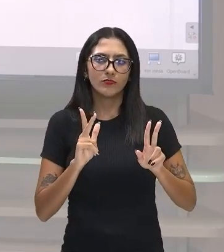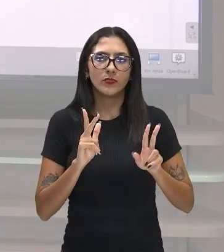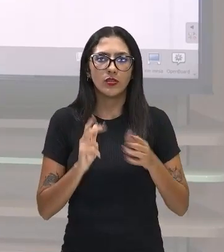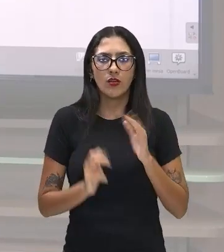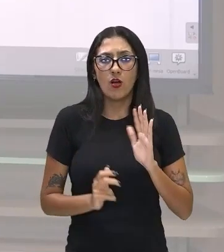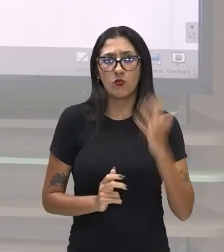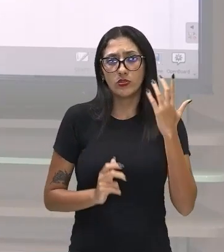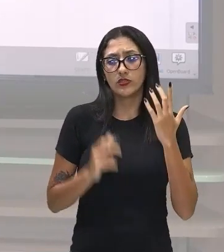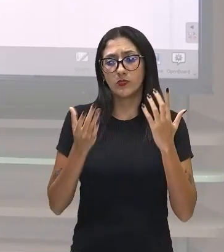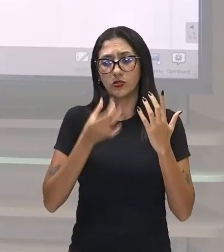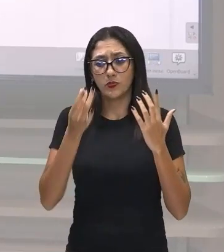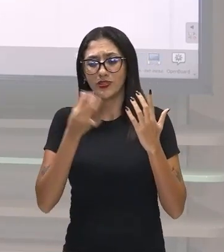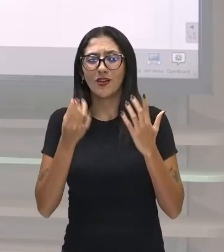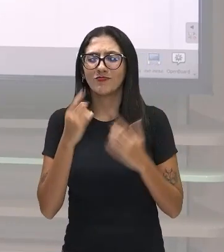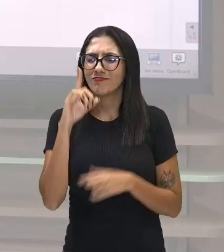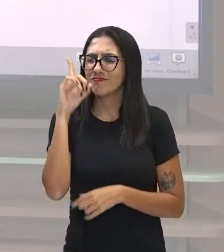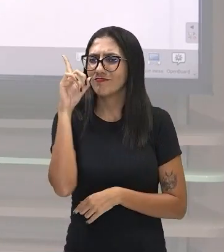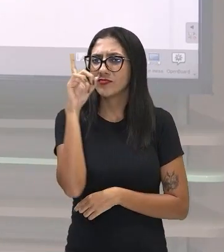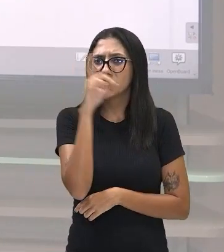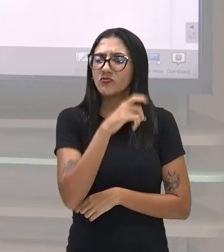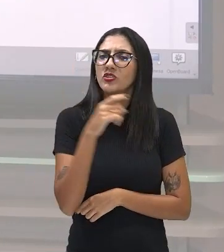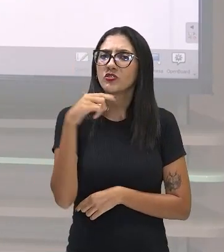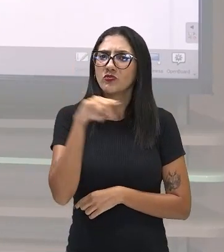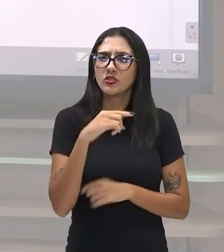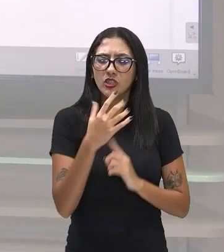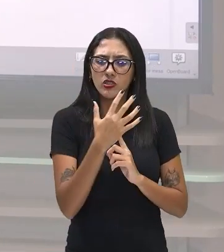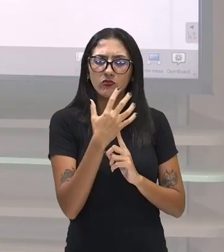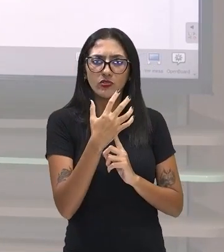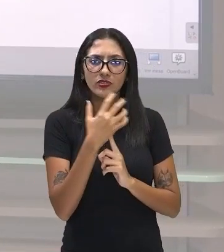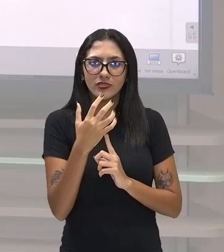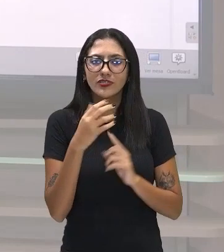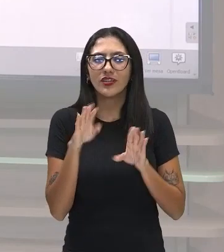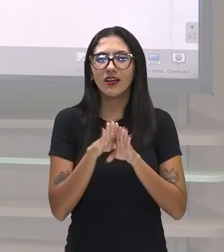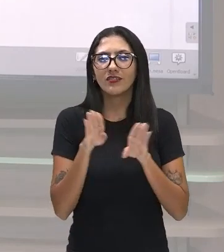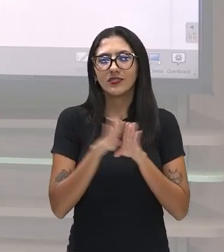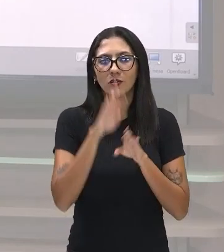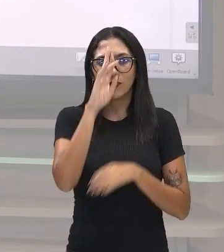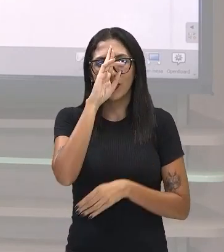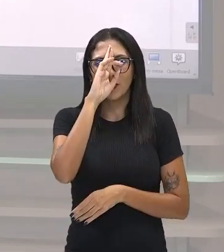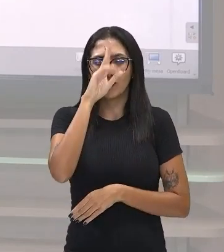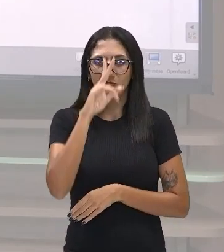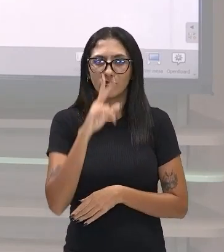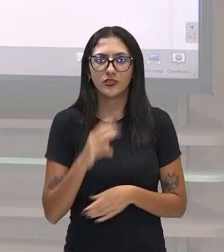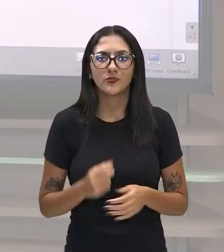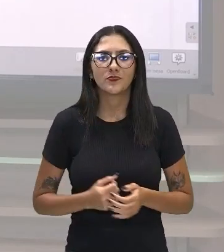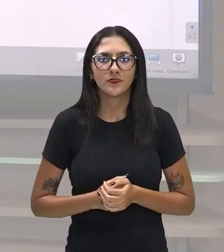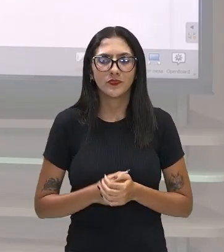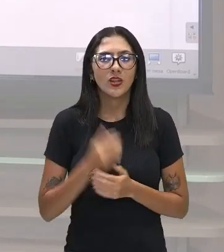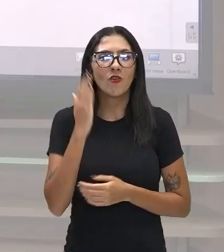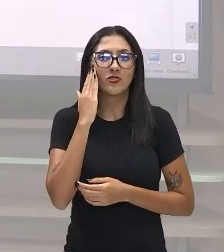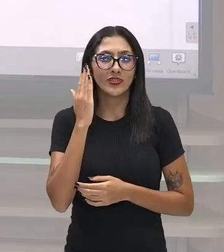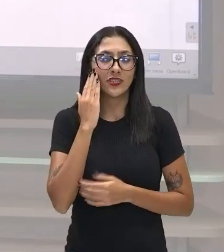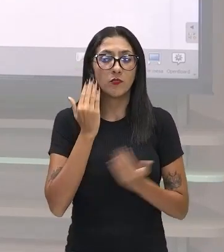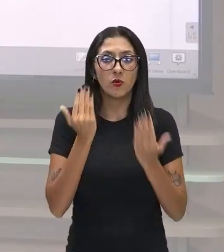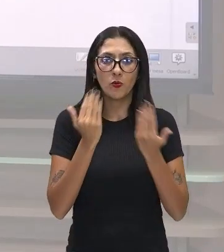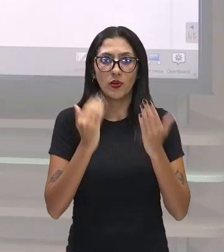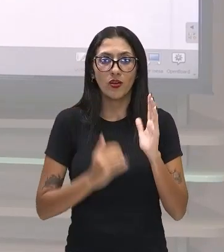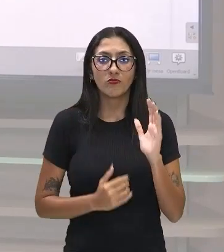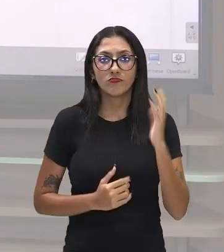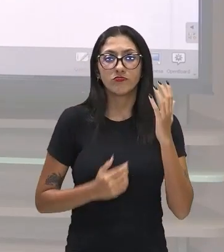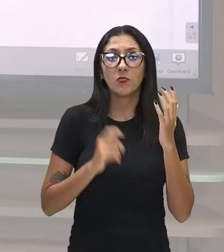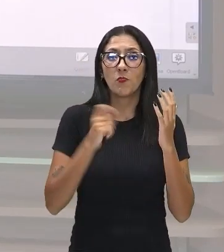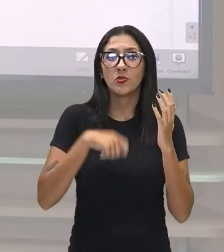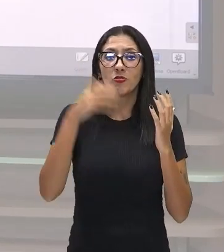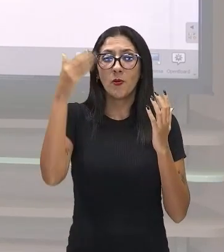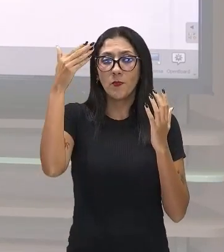te manipule, nem falando nos textos orais e nem nos escritos, porque você sabe que o fato é